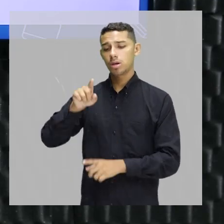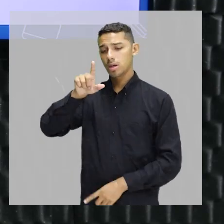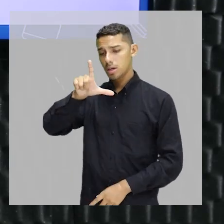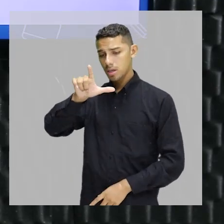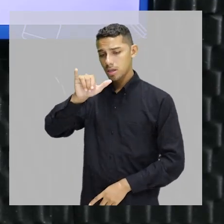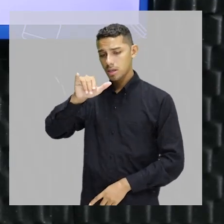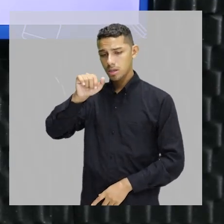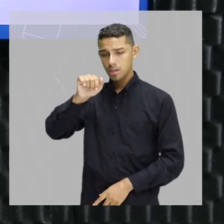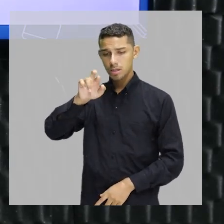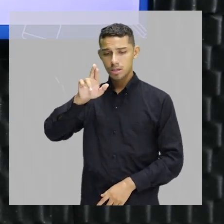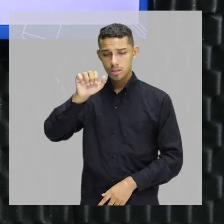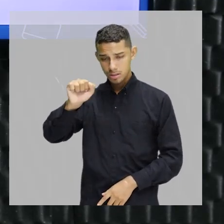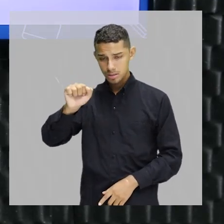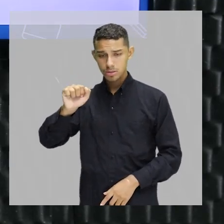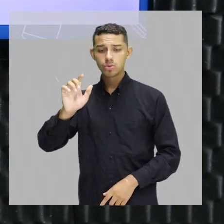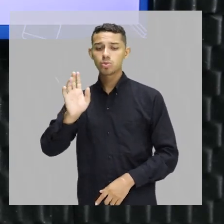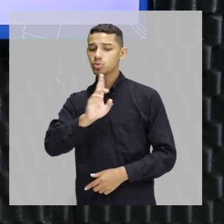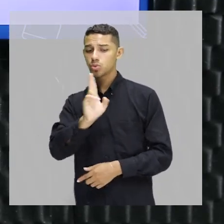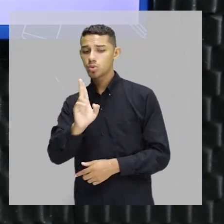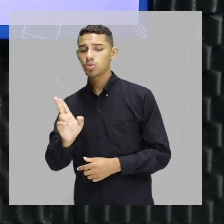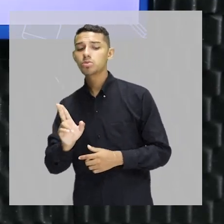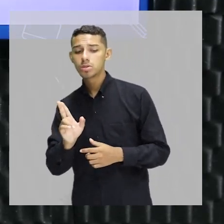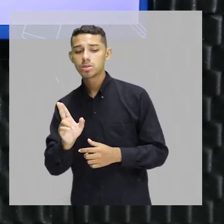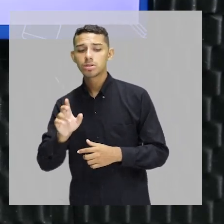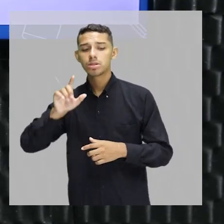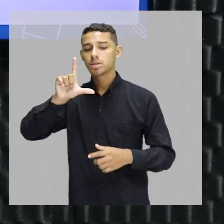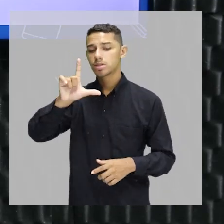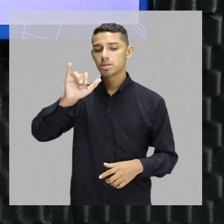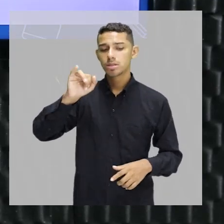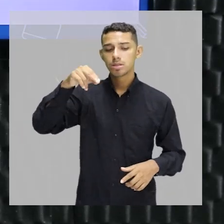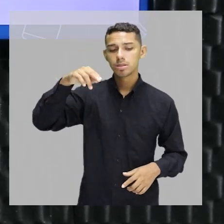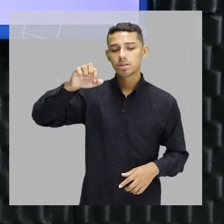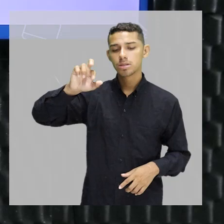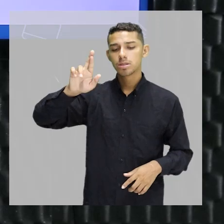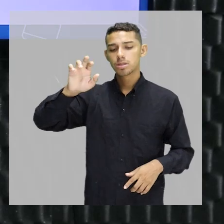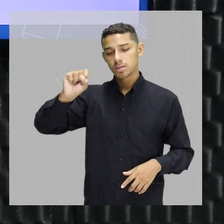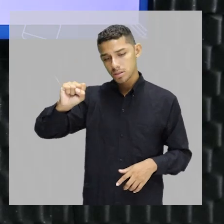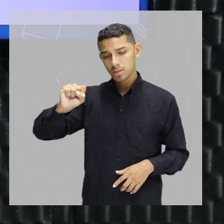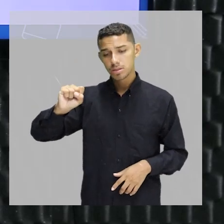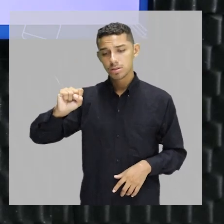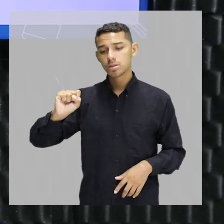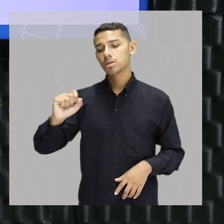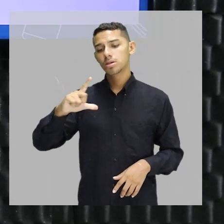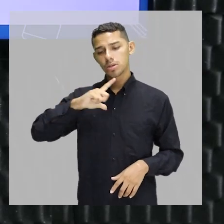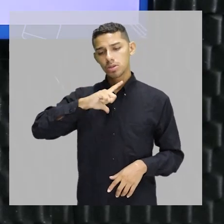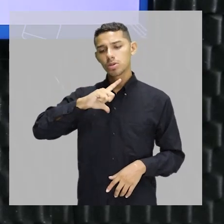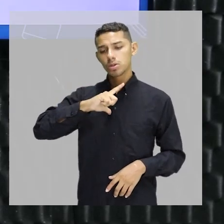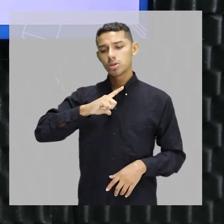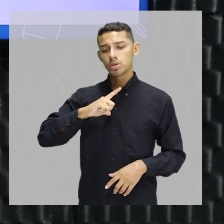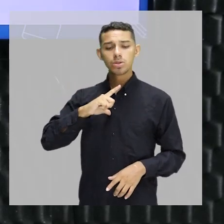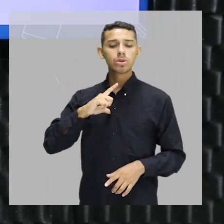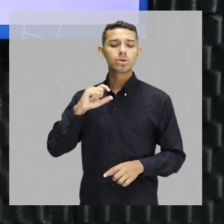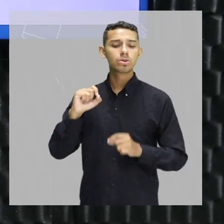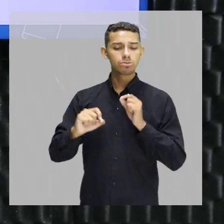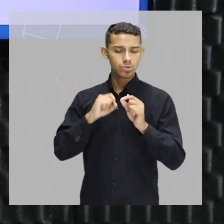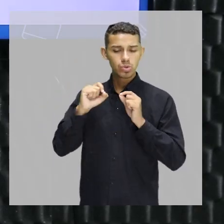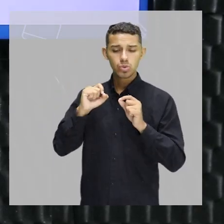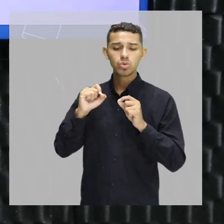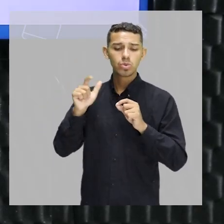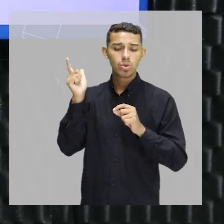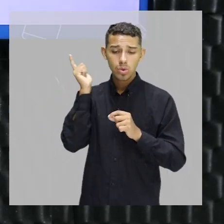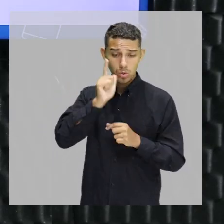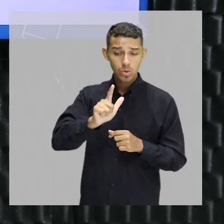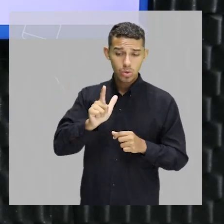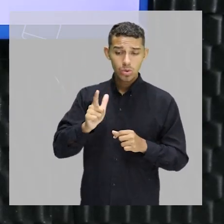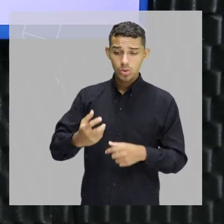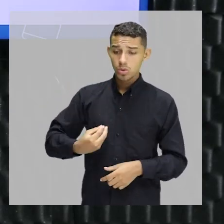que nós chamamos de LINAC, certo? Fazem com que as cargas elétricas ganhem velocidade ao longo de uma trajetória linear, certo?